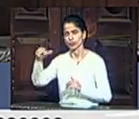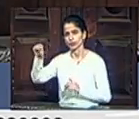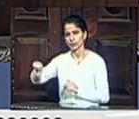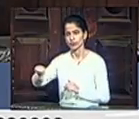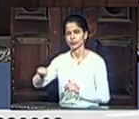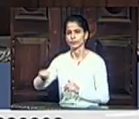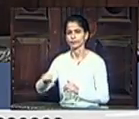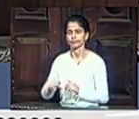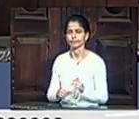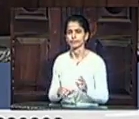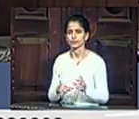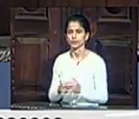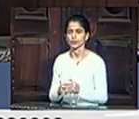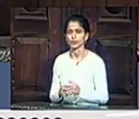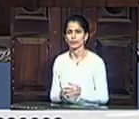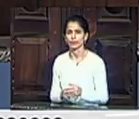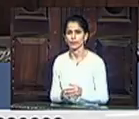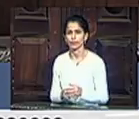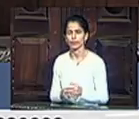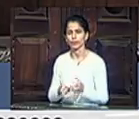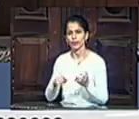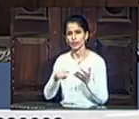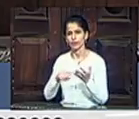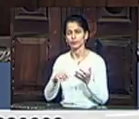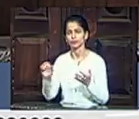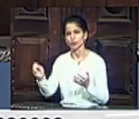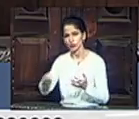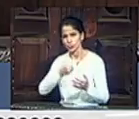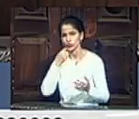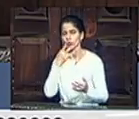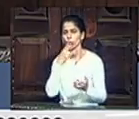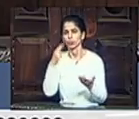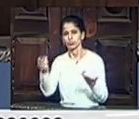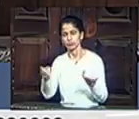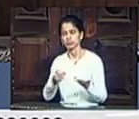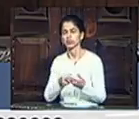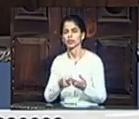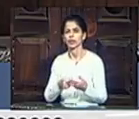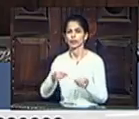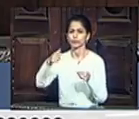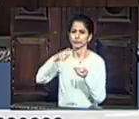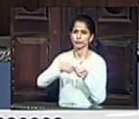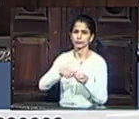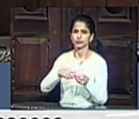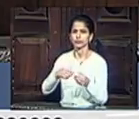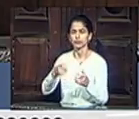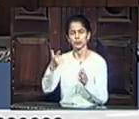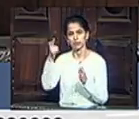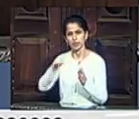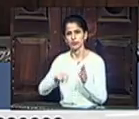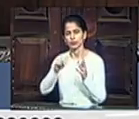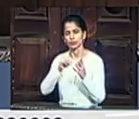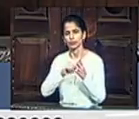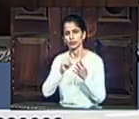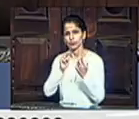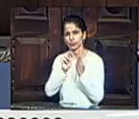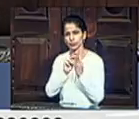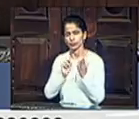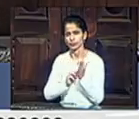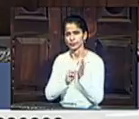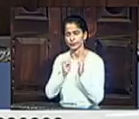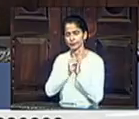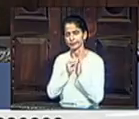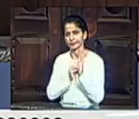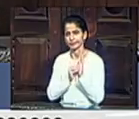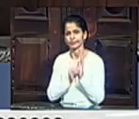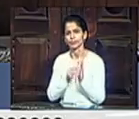aqui, no chopp, no cigarro, no combustível, mais 2 sugestões estou apresentando como emenda. Uma, o deputado Luiz Paulo